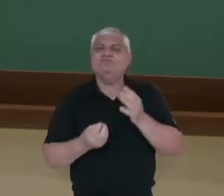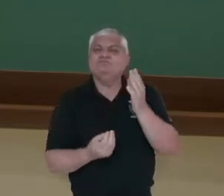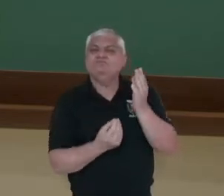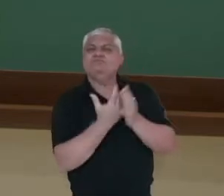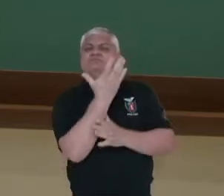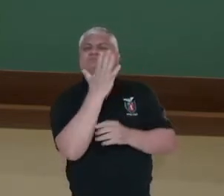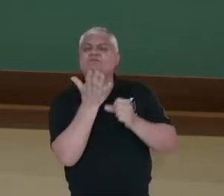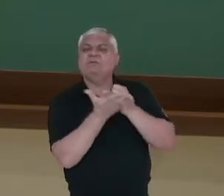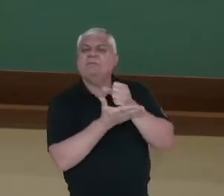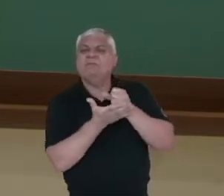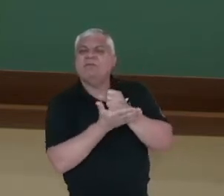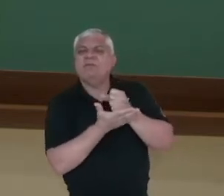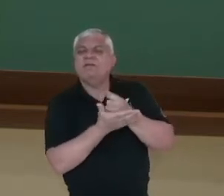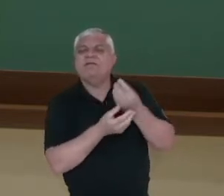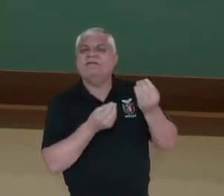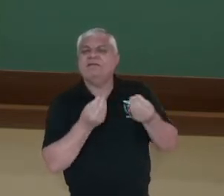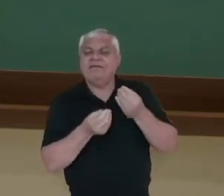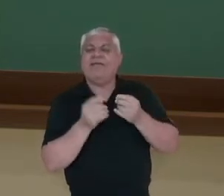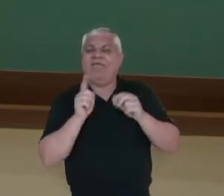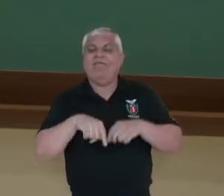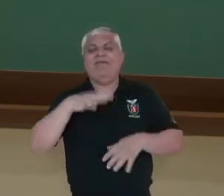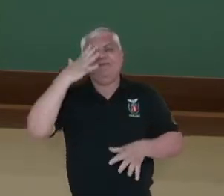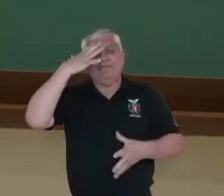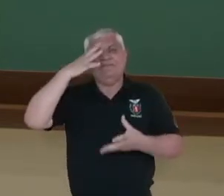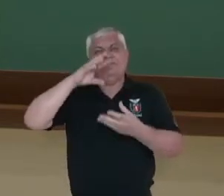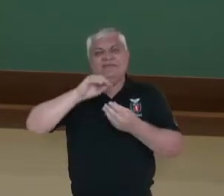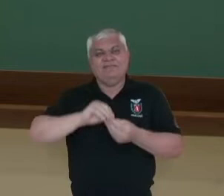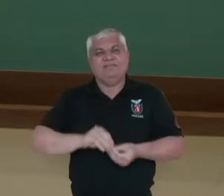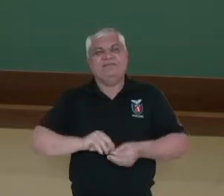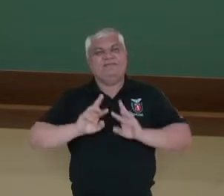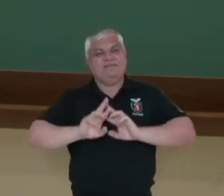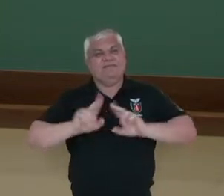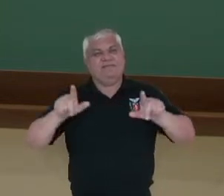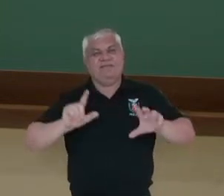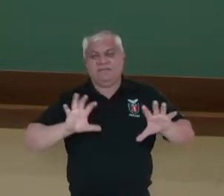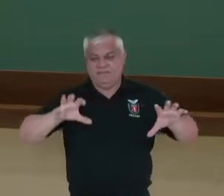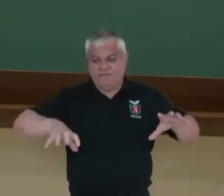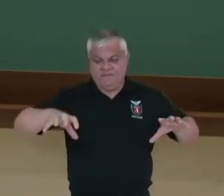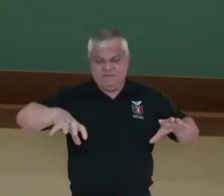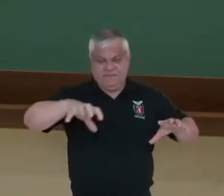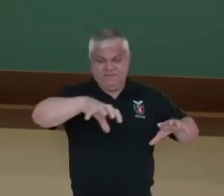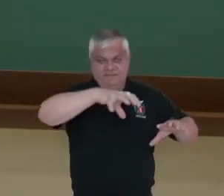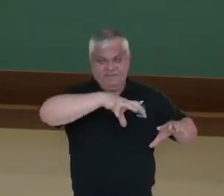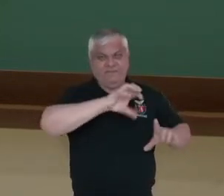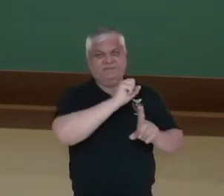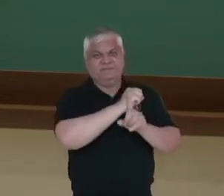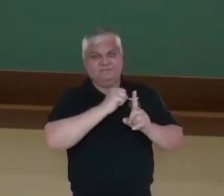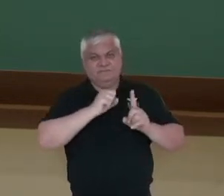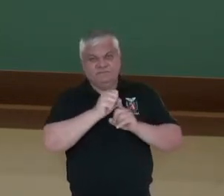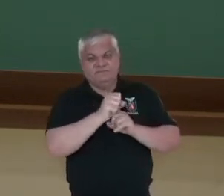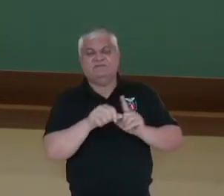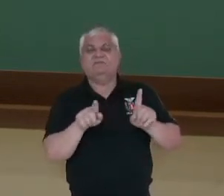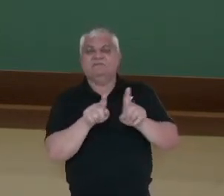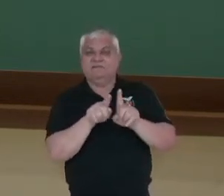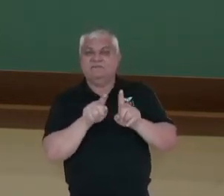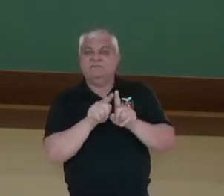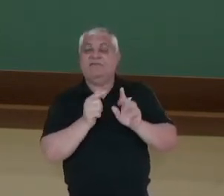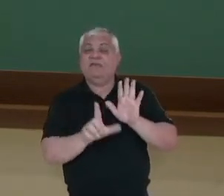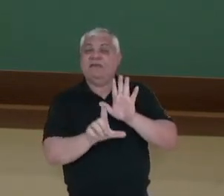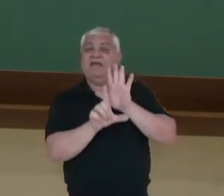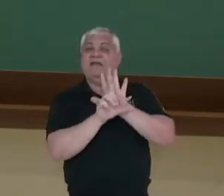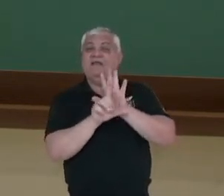uma fundamentação para a lei e entender a lei em diferentes grupos sociais, também a necessidade dessas leis para